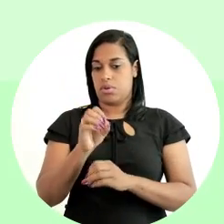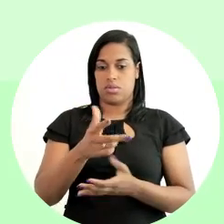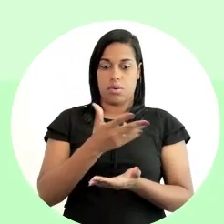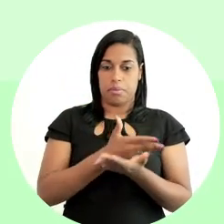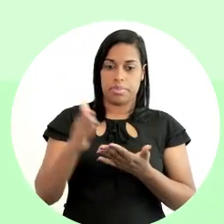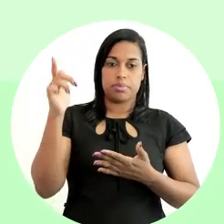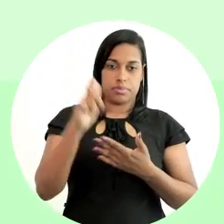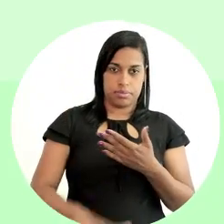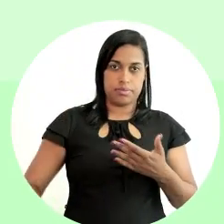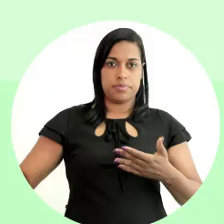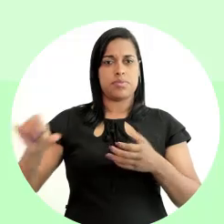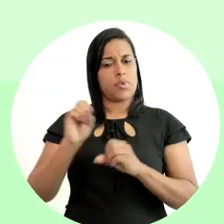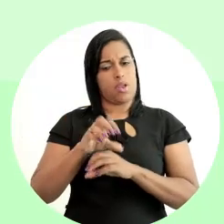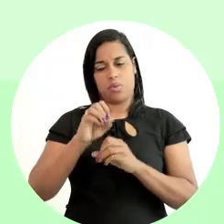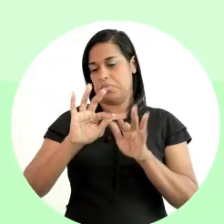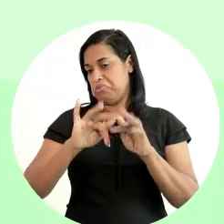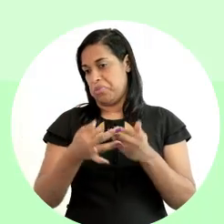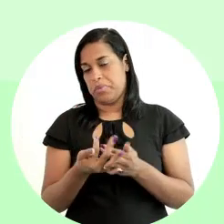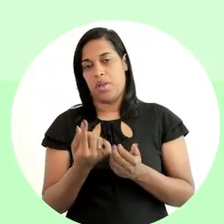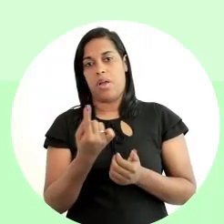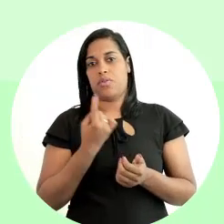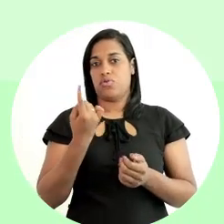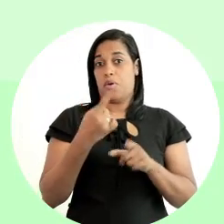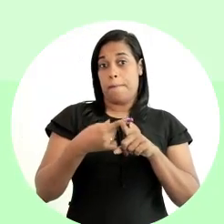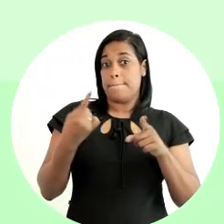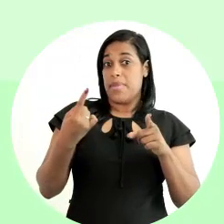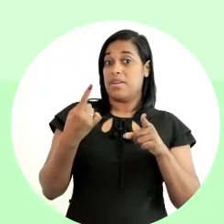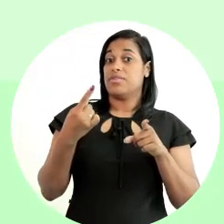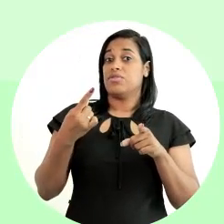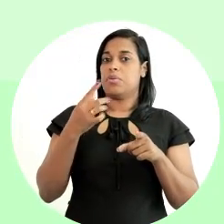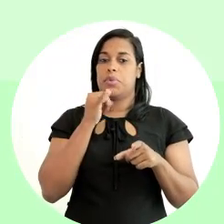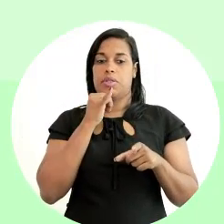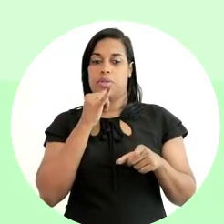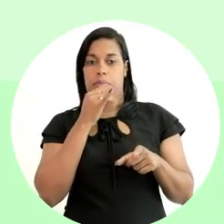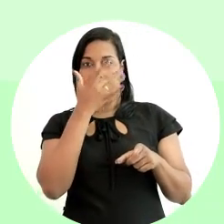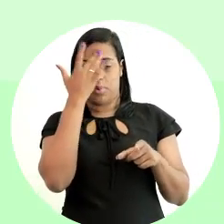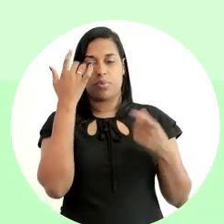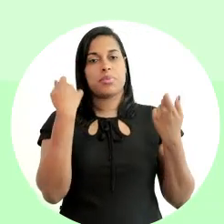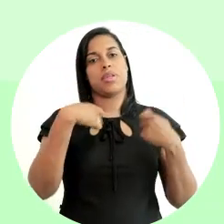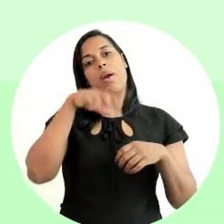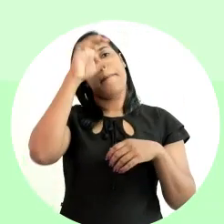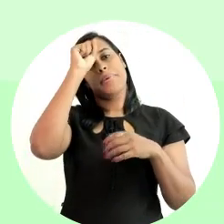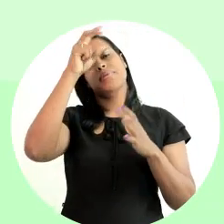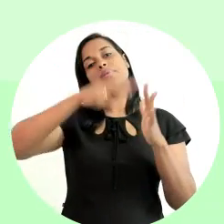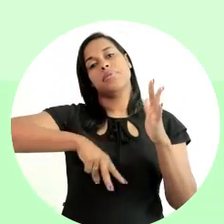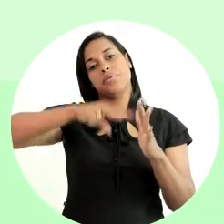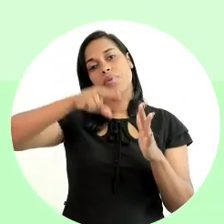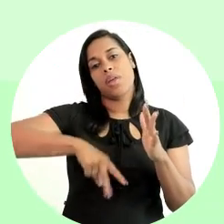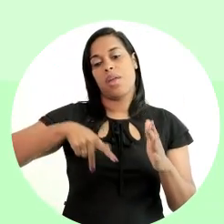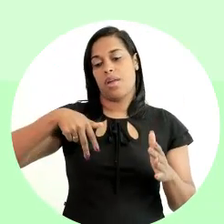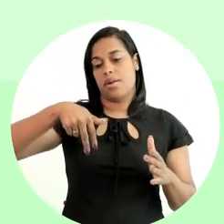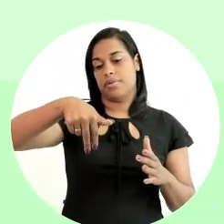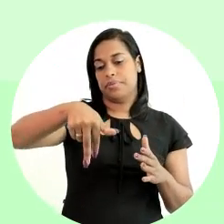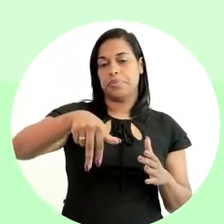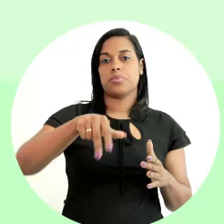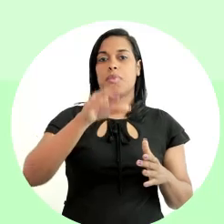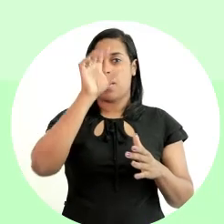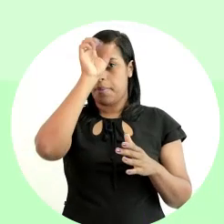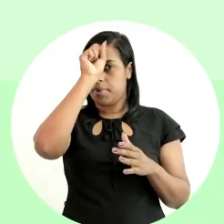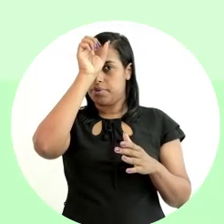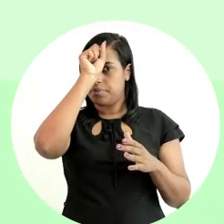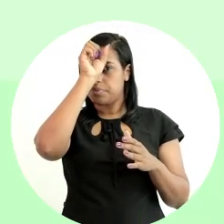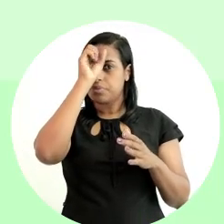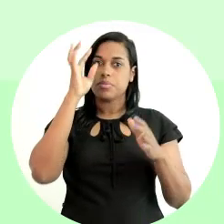reinicia. Não apenas da educação familiar, novamente é uma pessoa que vai ter que aprender a ler, aprender a andar, mas